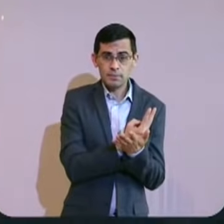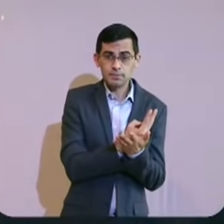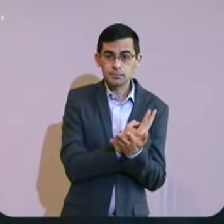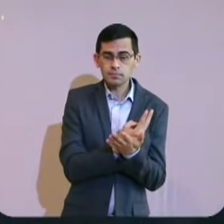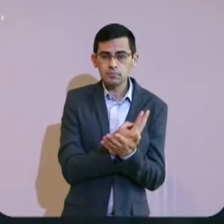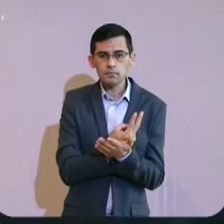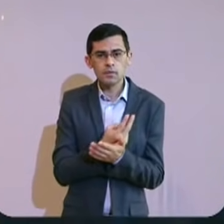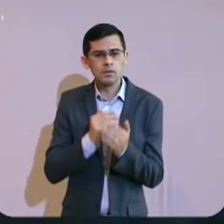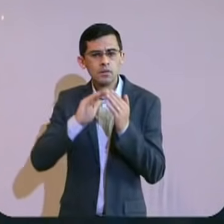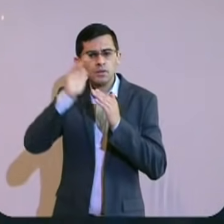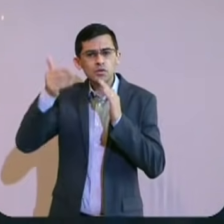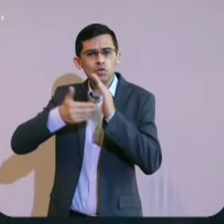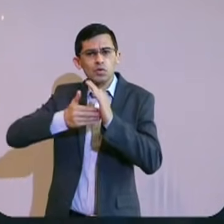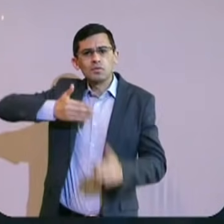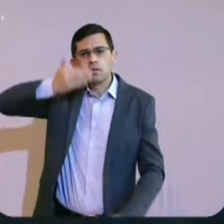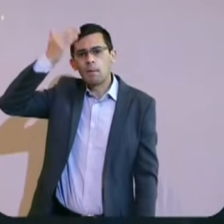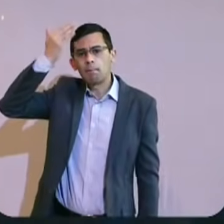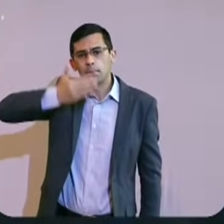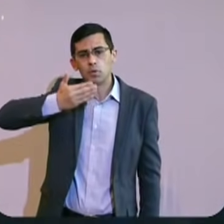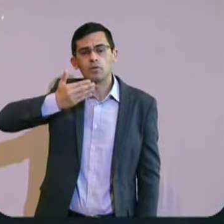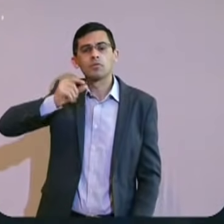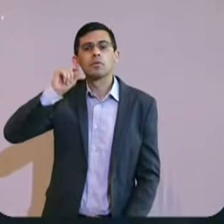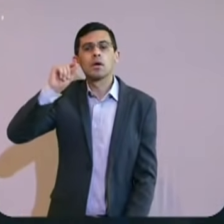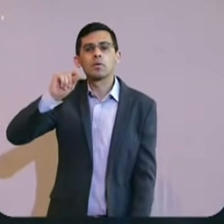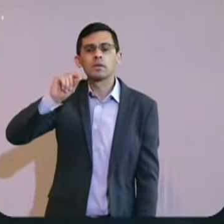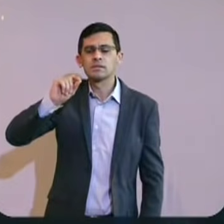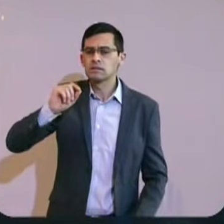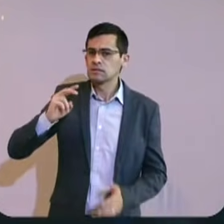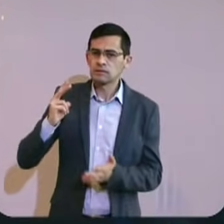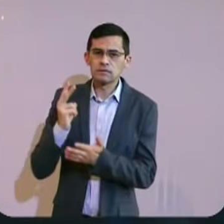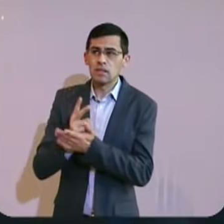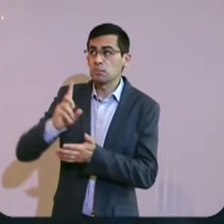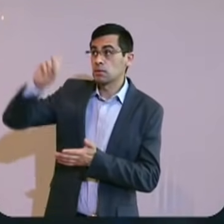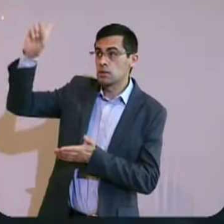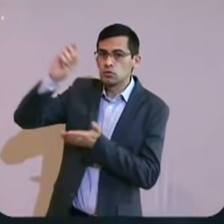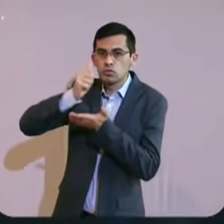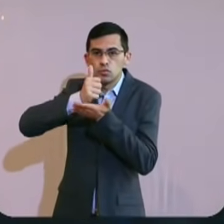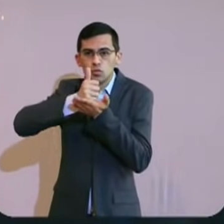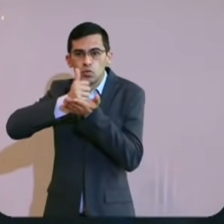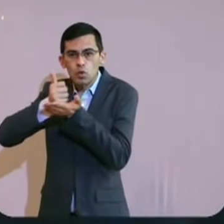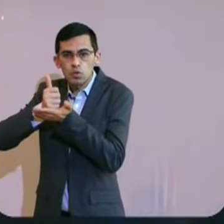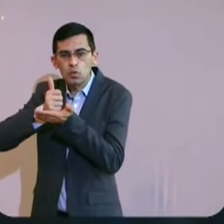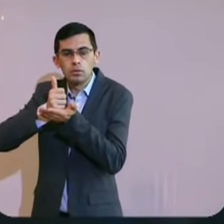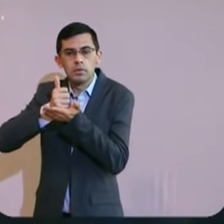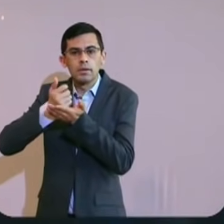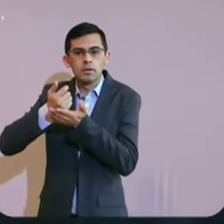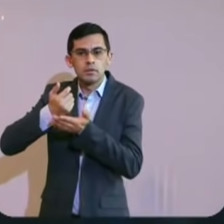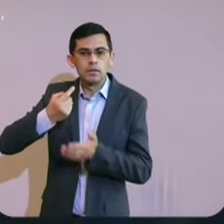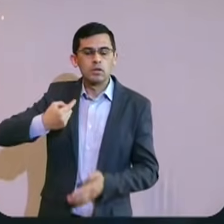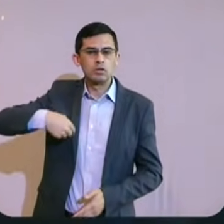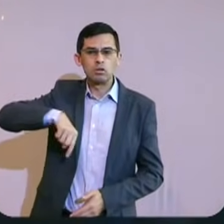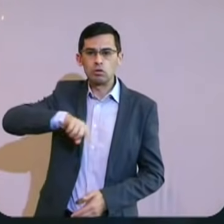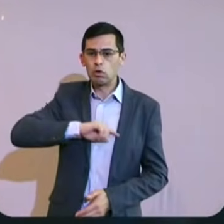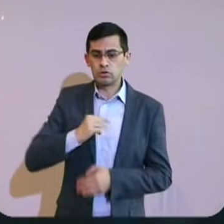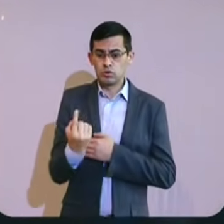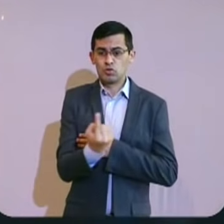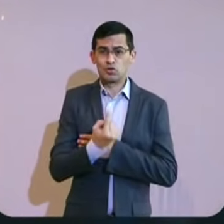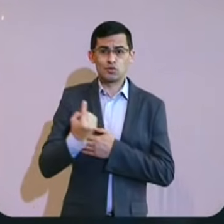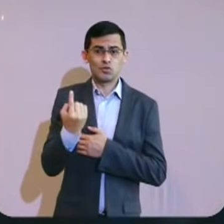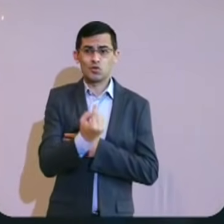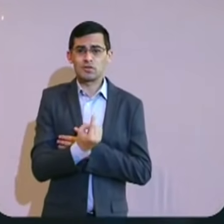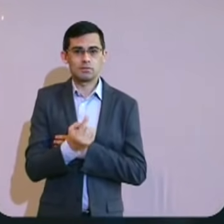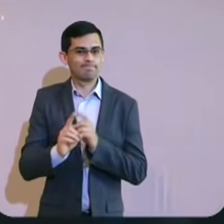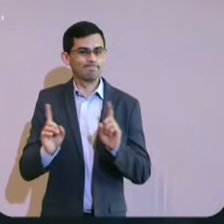Toda provação é uma situação controlada por Deus. Nós não estamos à mercê da nossa